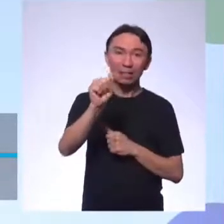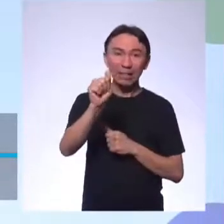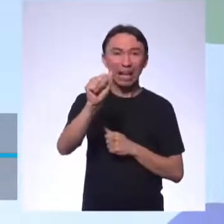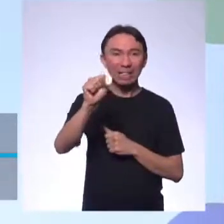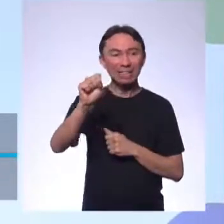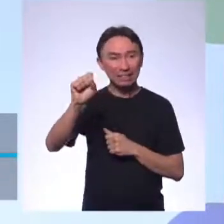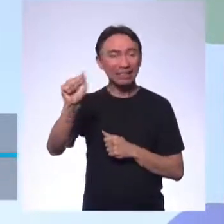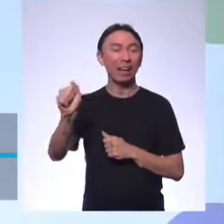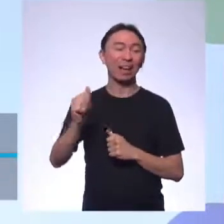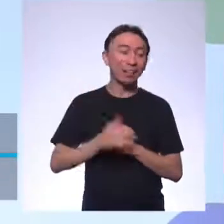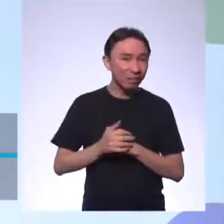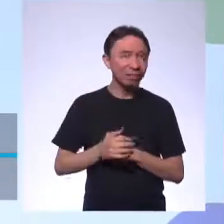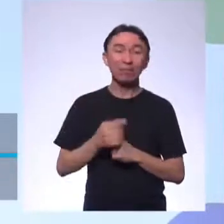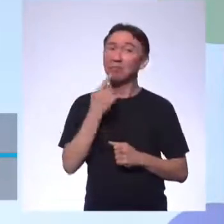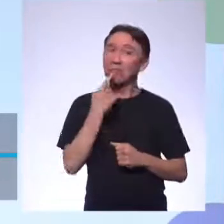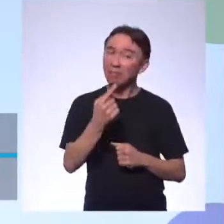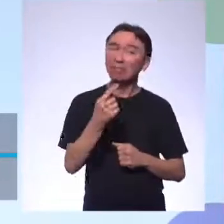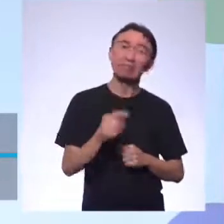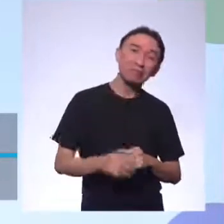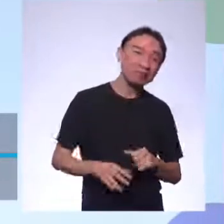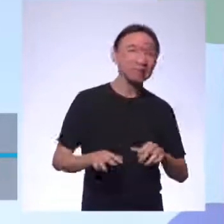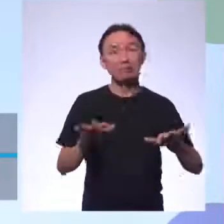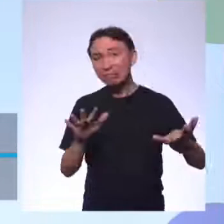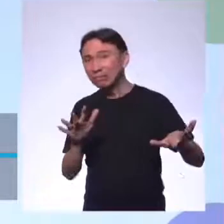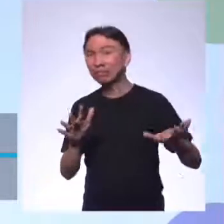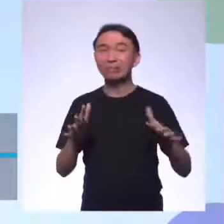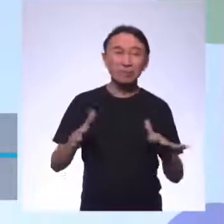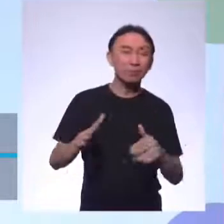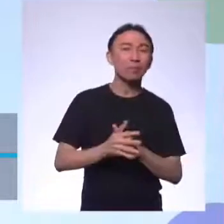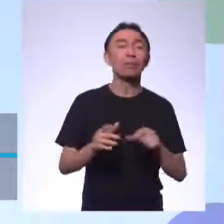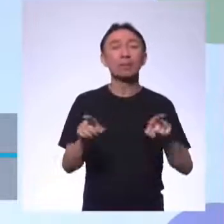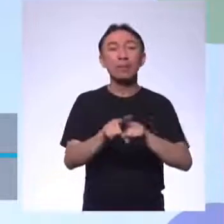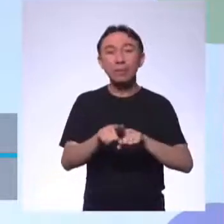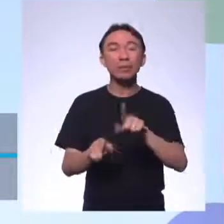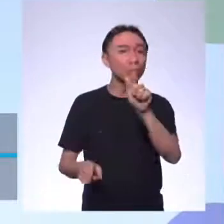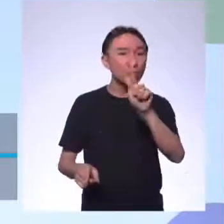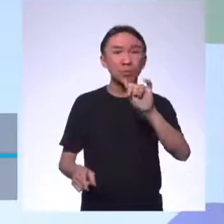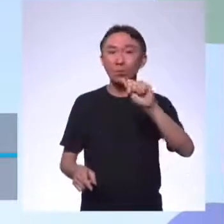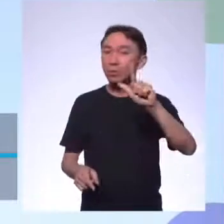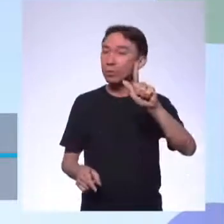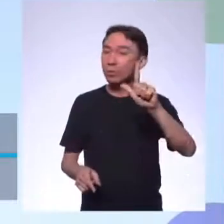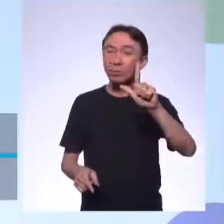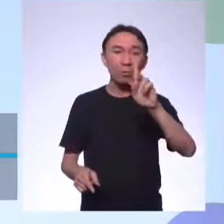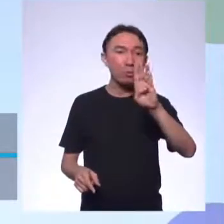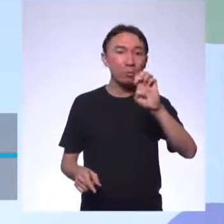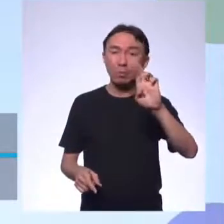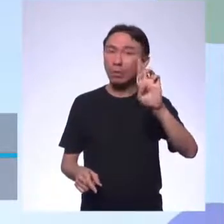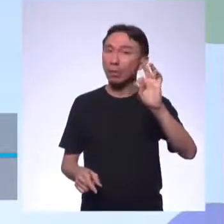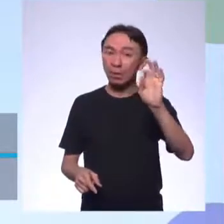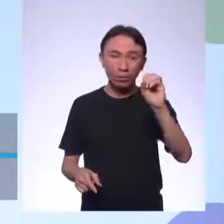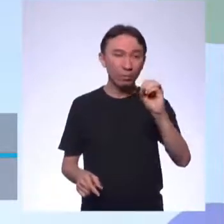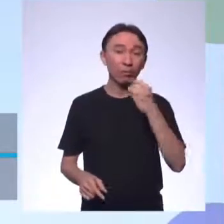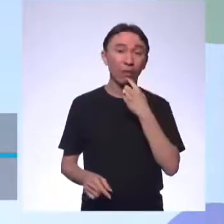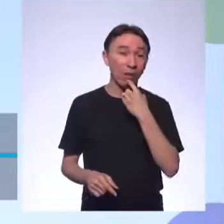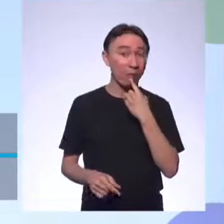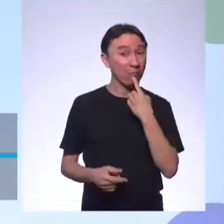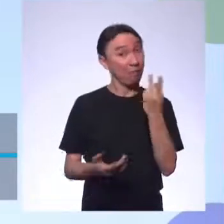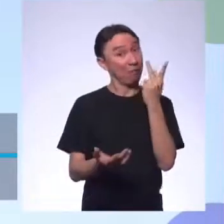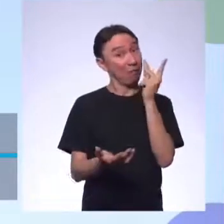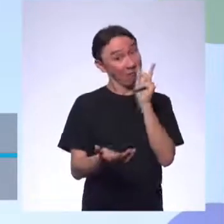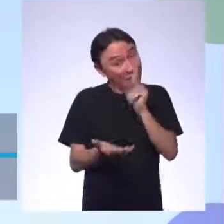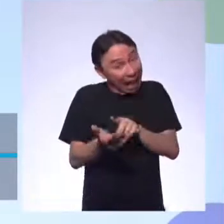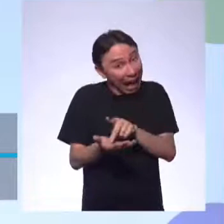Radassa falando que está assim, sabe, meio lá. E tem o Gilberto, né, que está falando que ele não acredita na vida real, só em